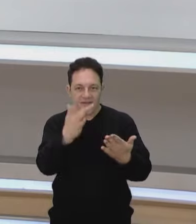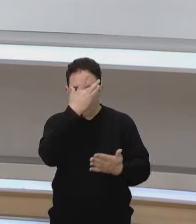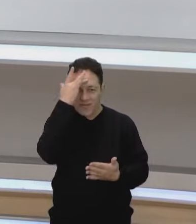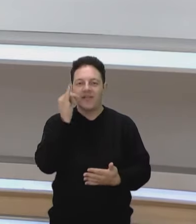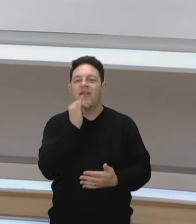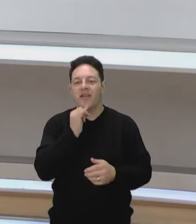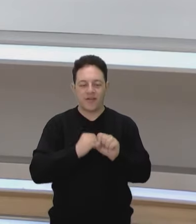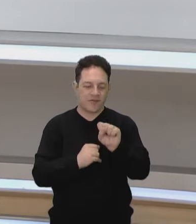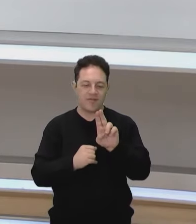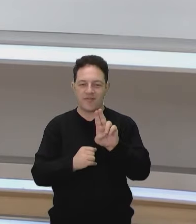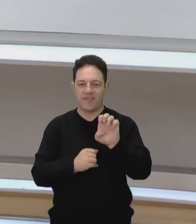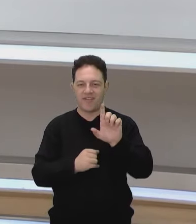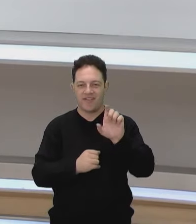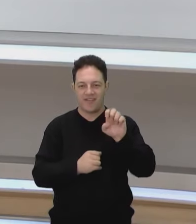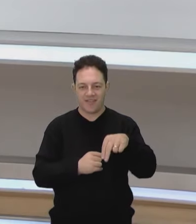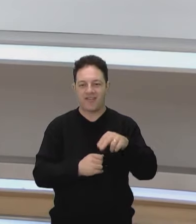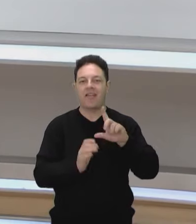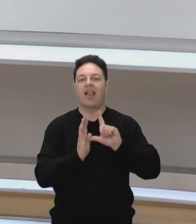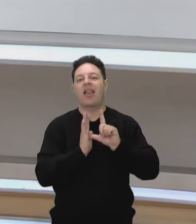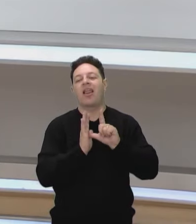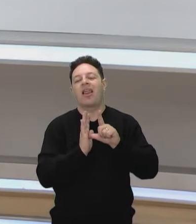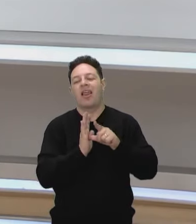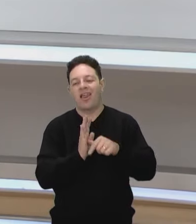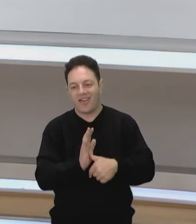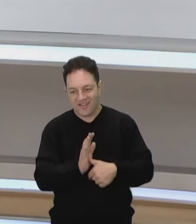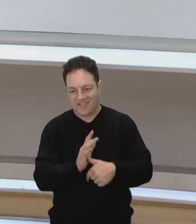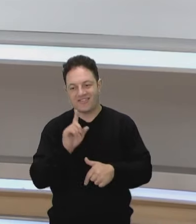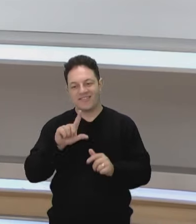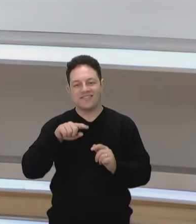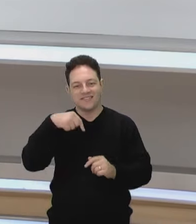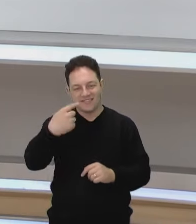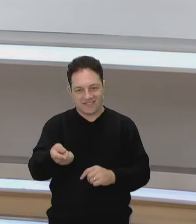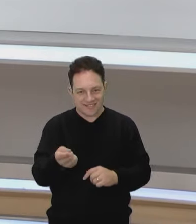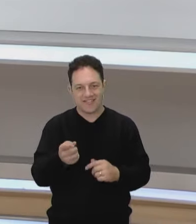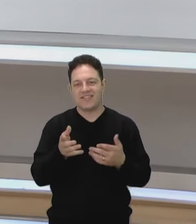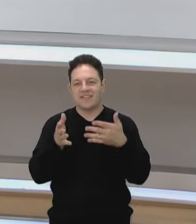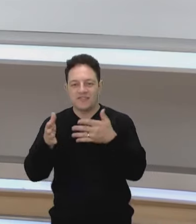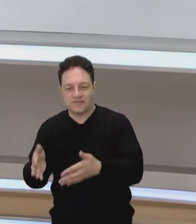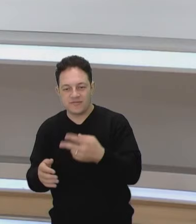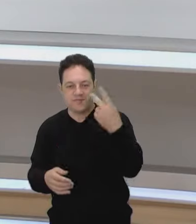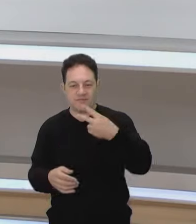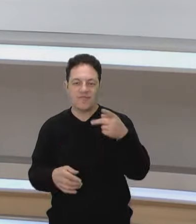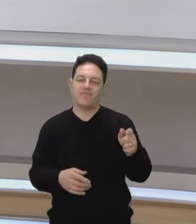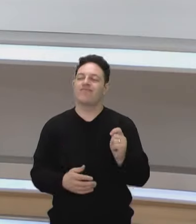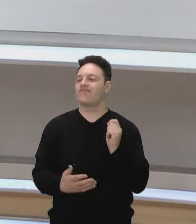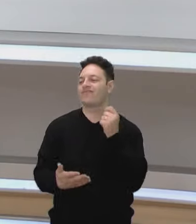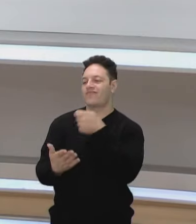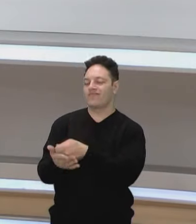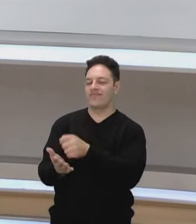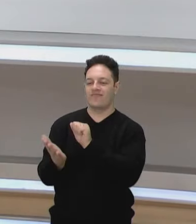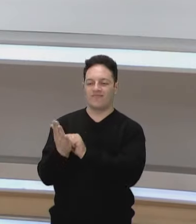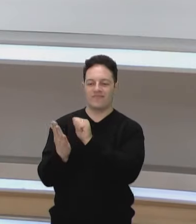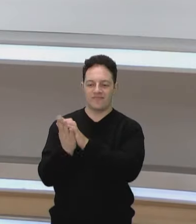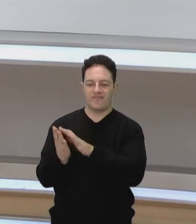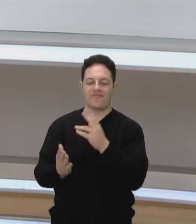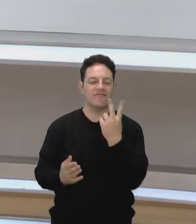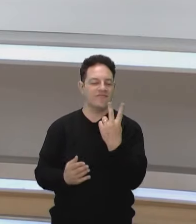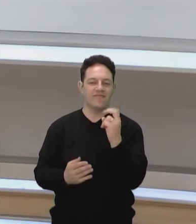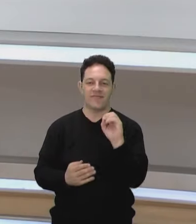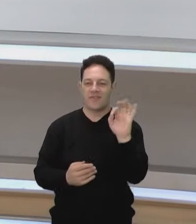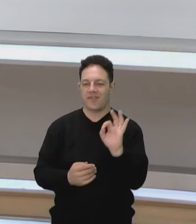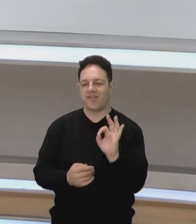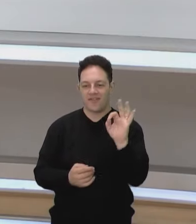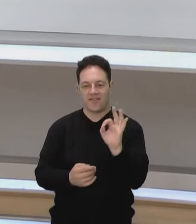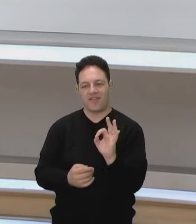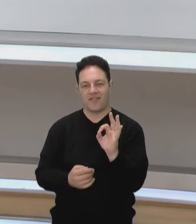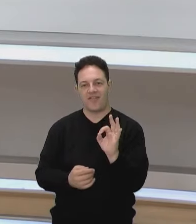Suelen, que chegou atrasada, né? Chegou no final, chegou depois, em segundo lugar, ela pagou 20% de multa e conseguiram ou não